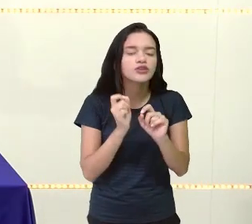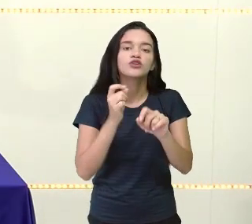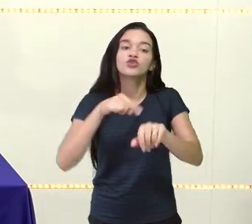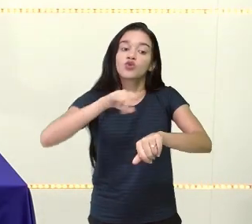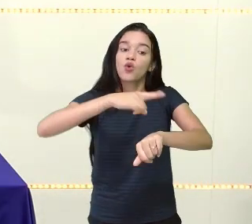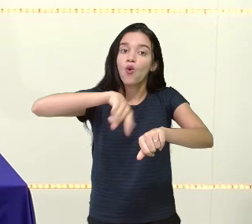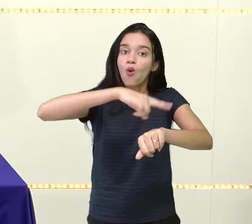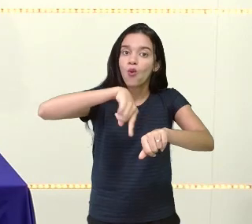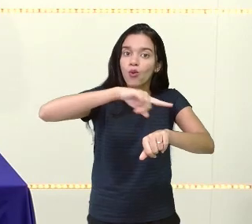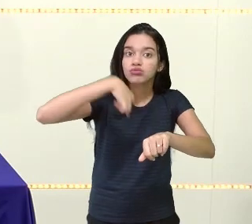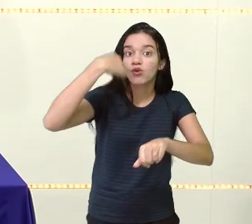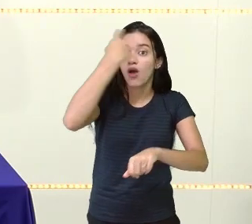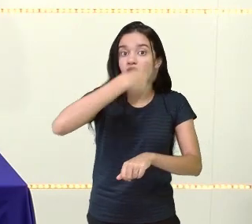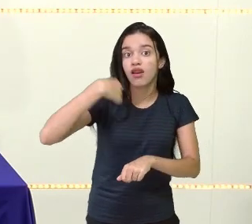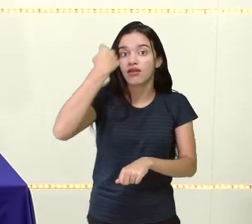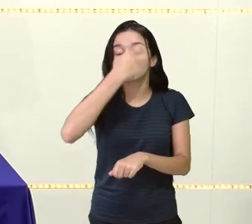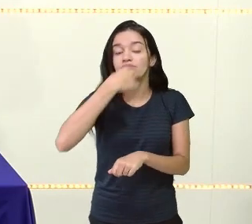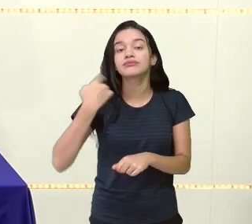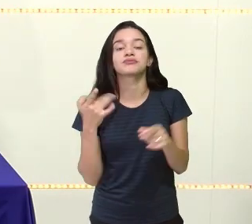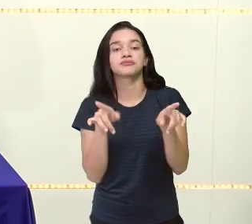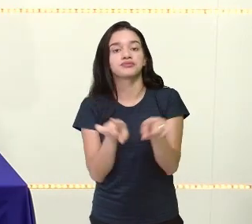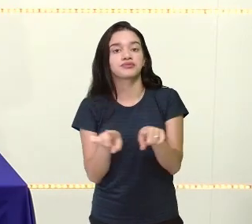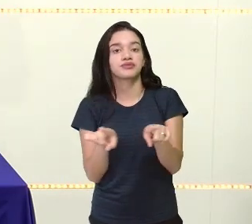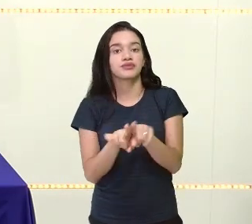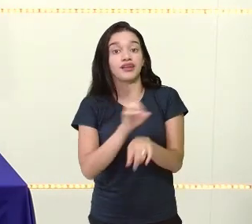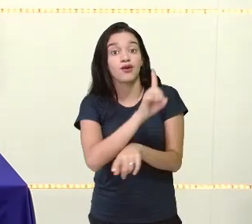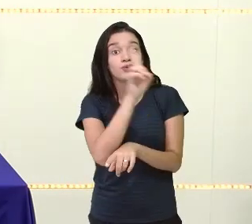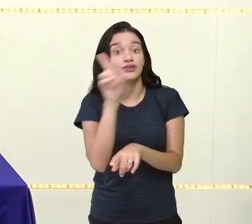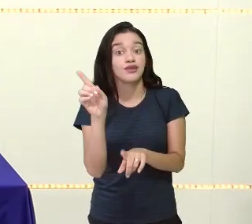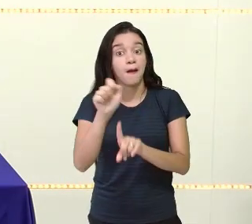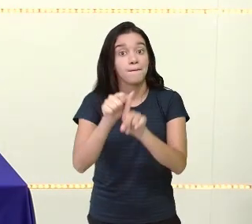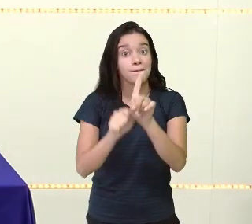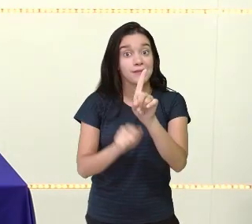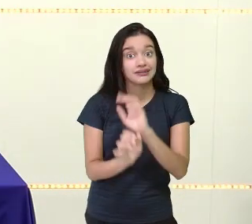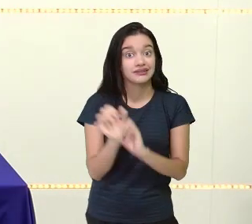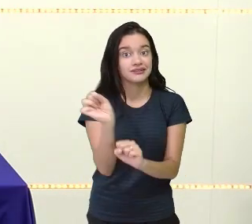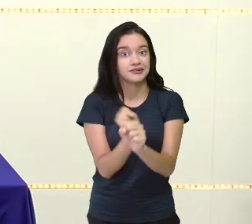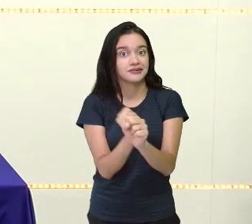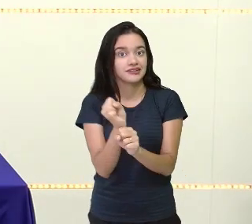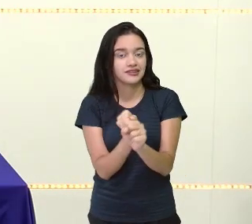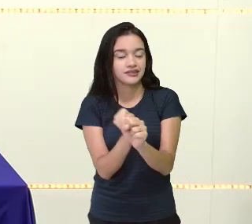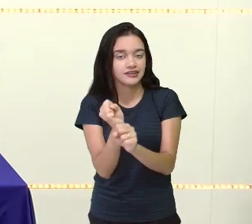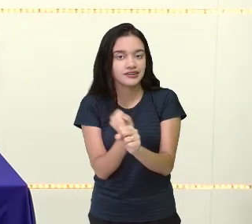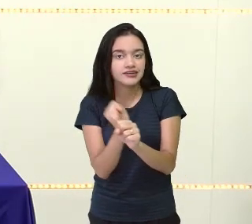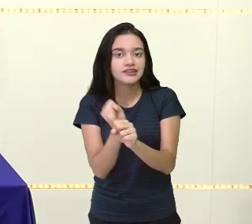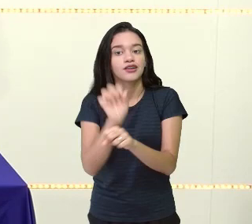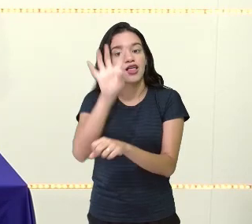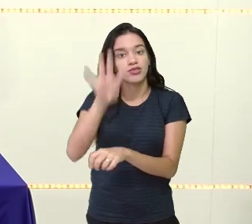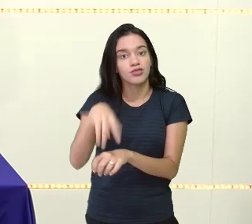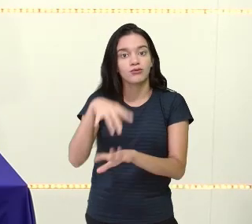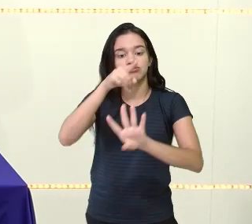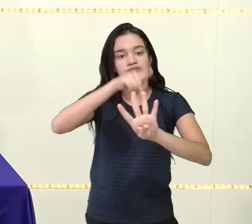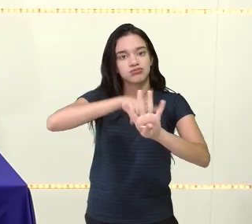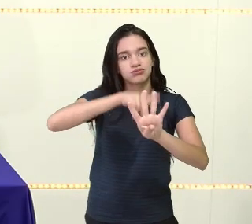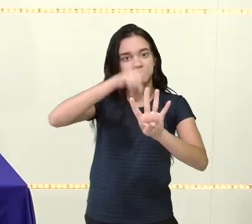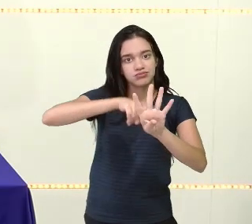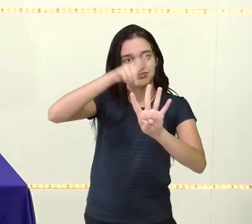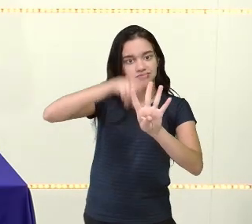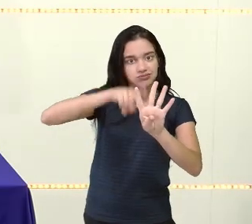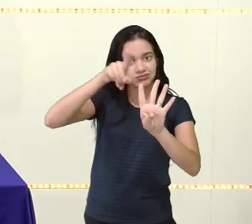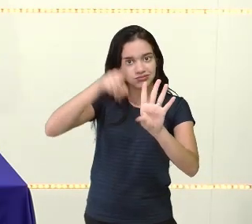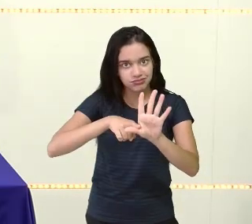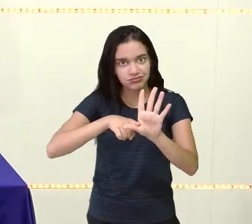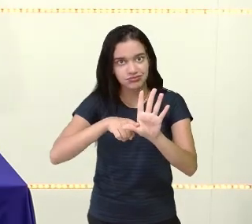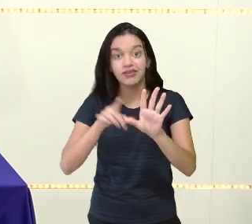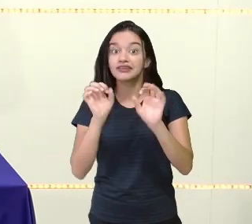falando do relógio. Quando a gente vai medir em dia, meses e ano, a gente está falando do calendário, tá certo? E